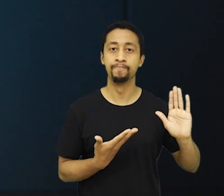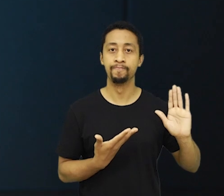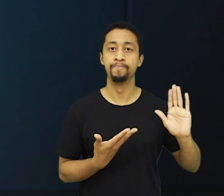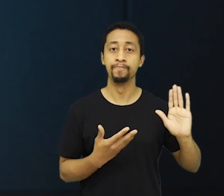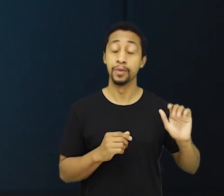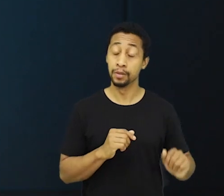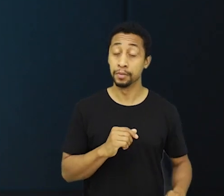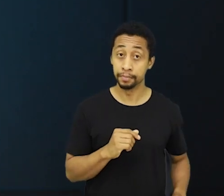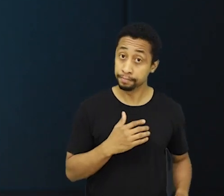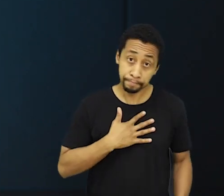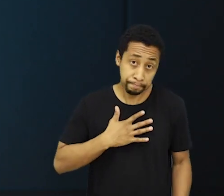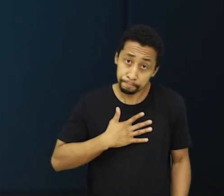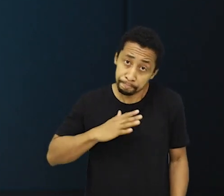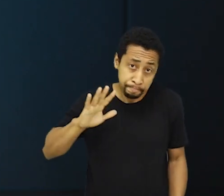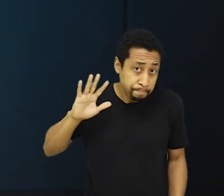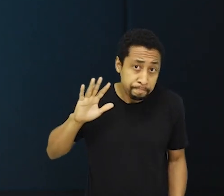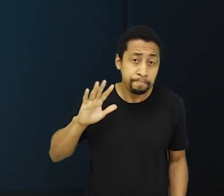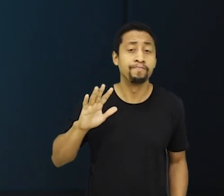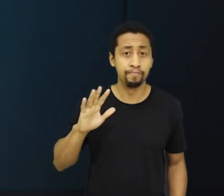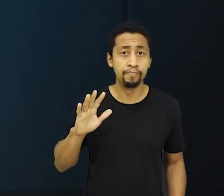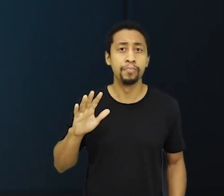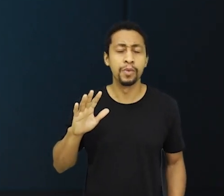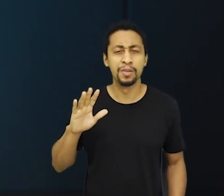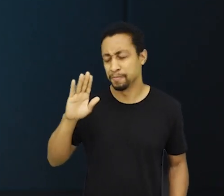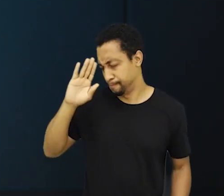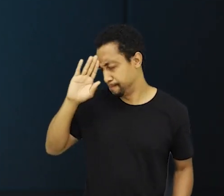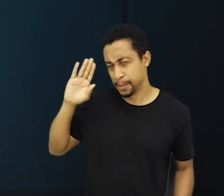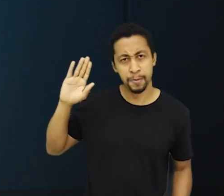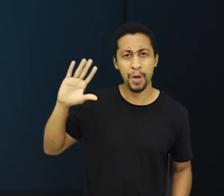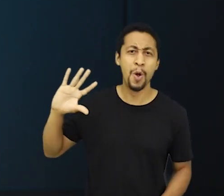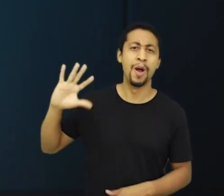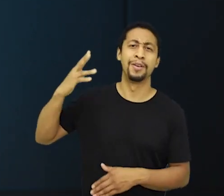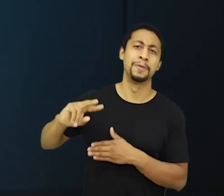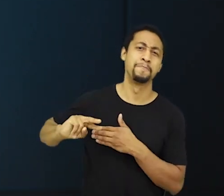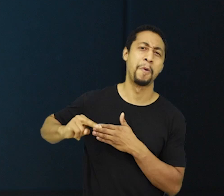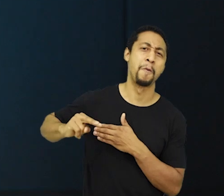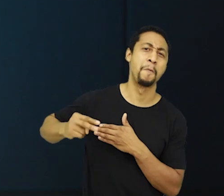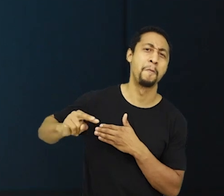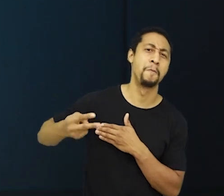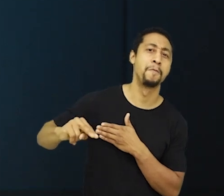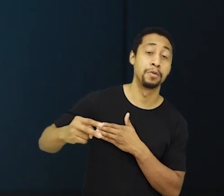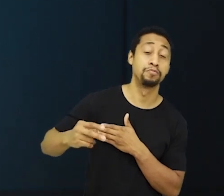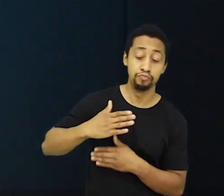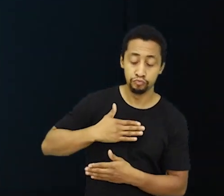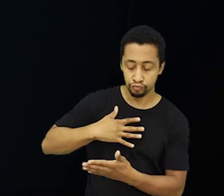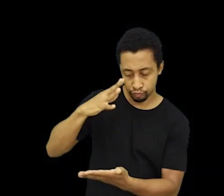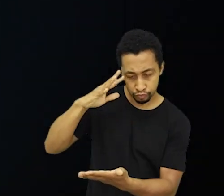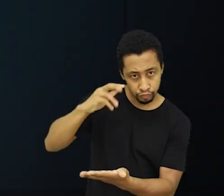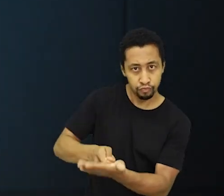Então, para mim, esta foi a principal consequência institucional da minha